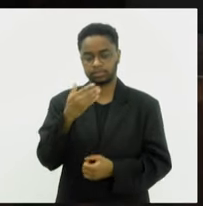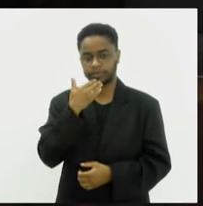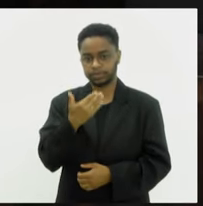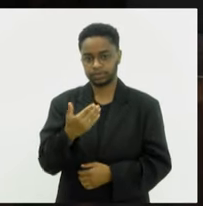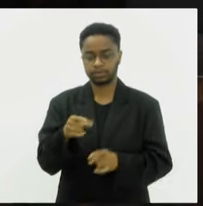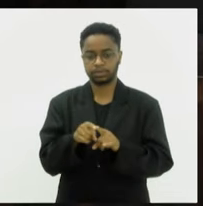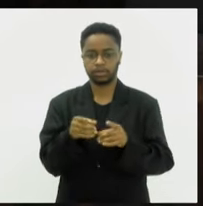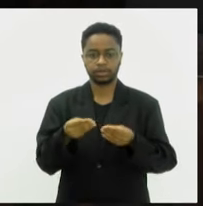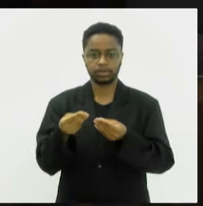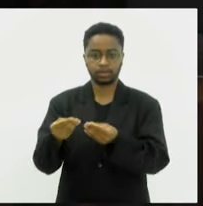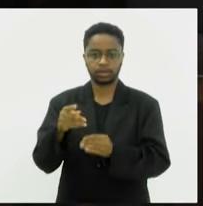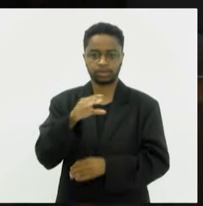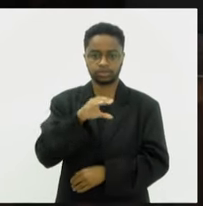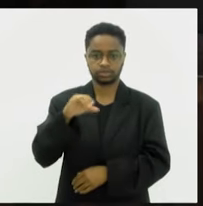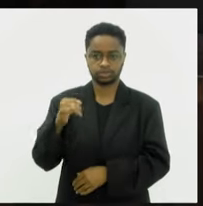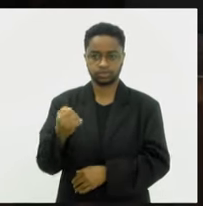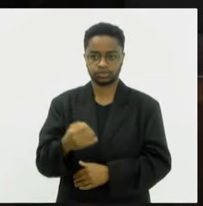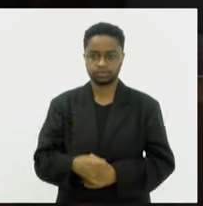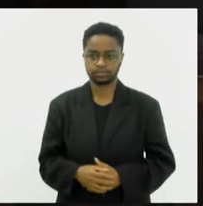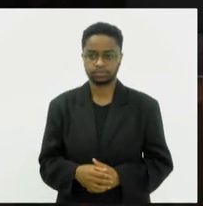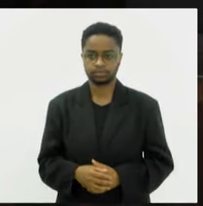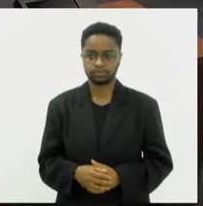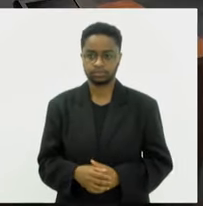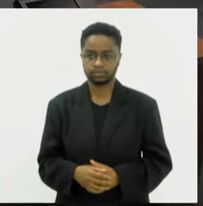remete o projeto à CCJ.